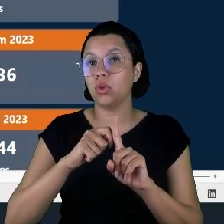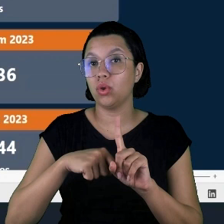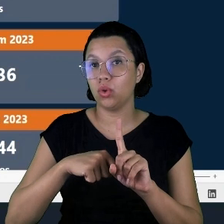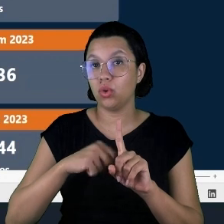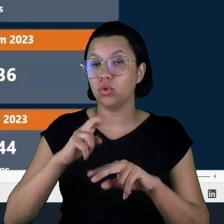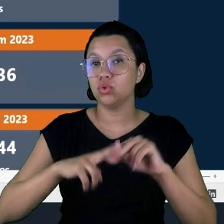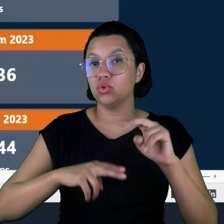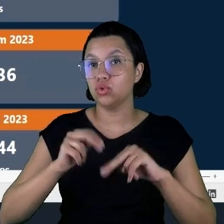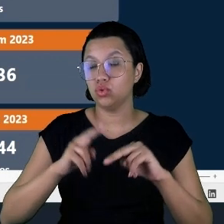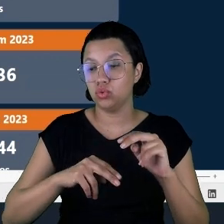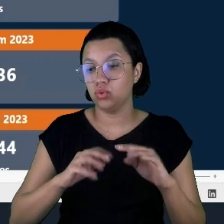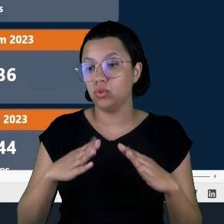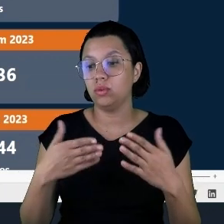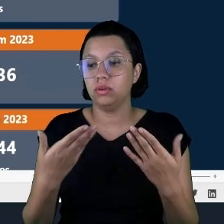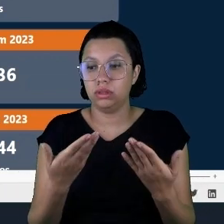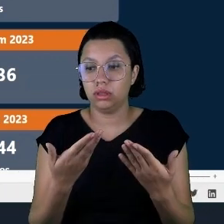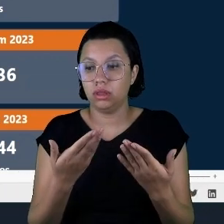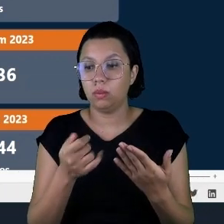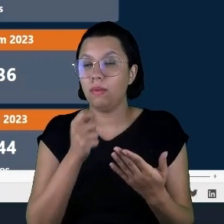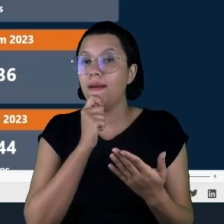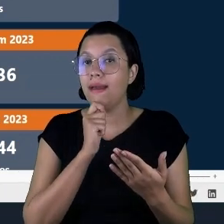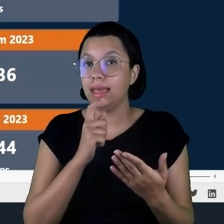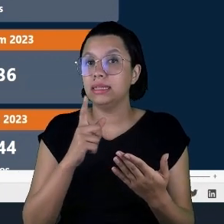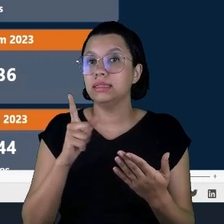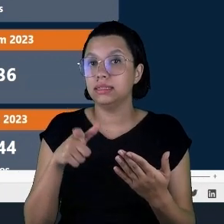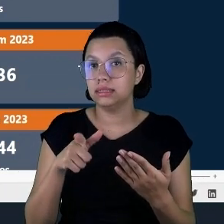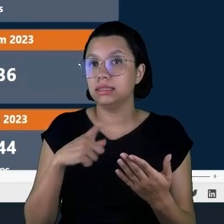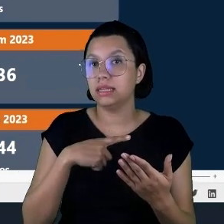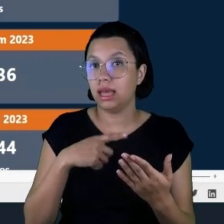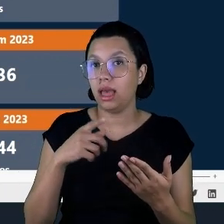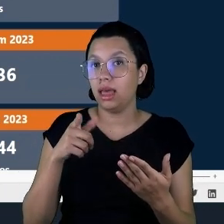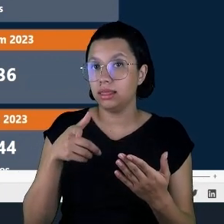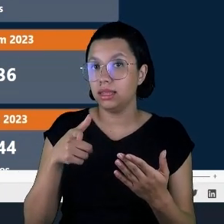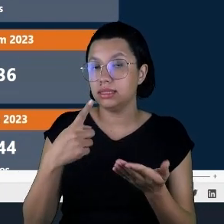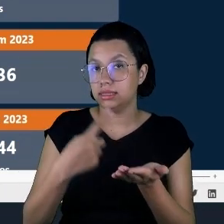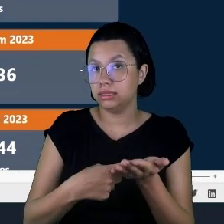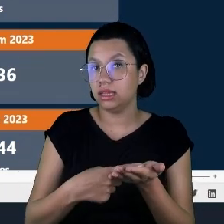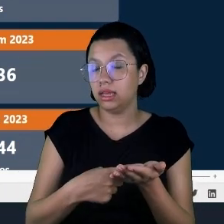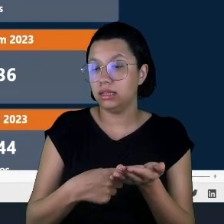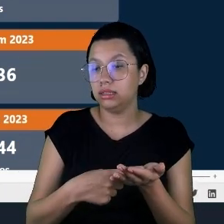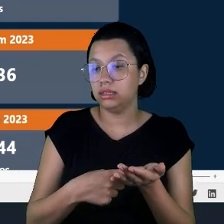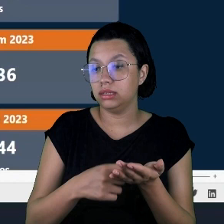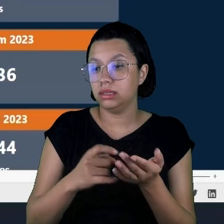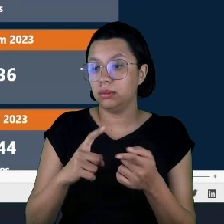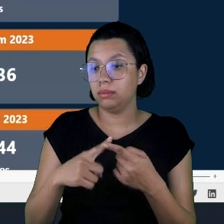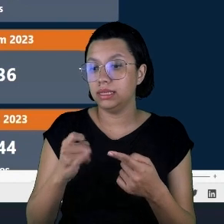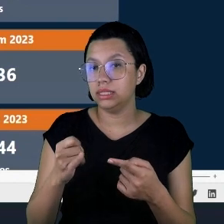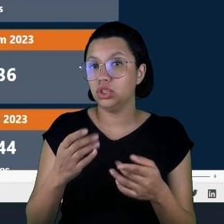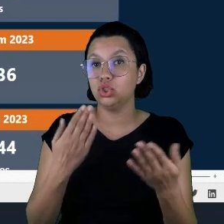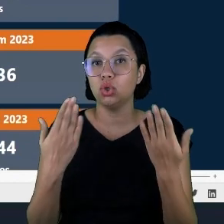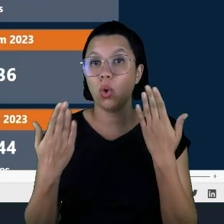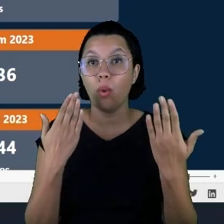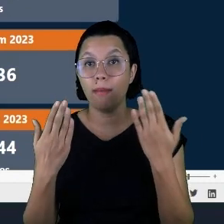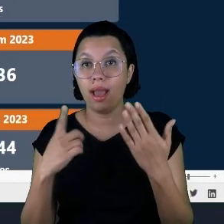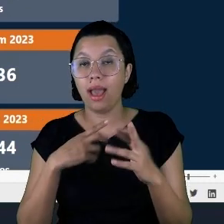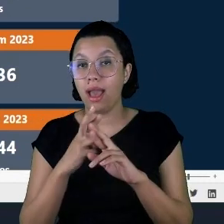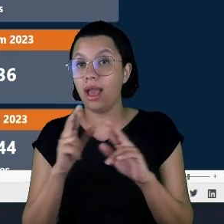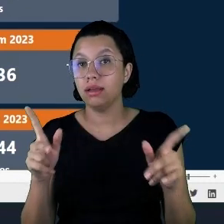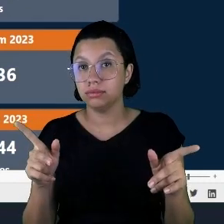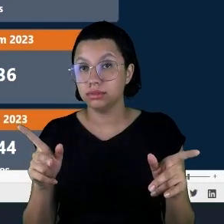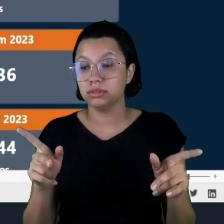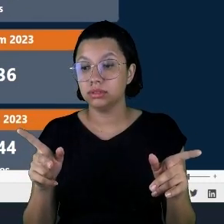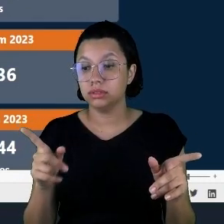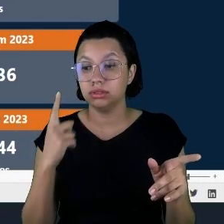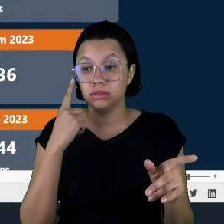dados, eles têm que processar tudo isso para publicar, então aqui ainda está em 30/6. Se a gente comparar, dá uma diferença.